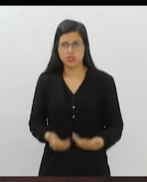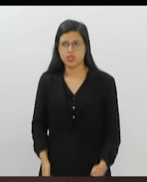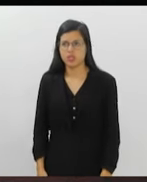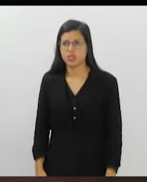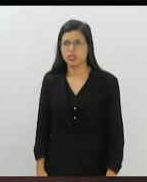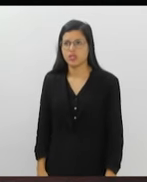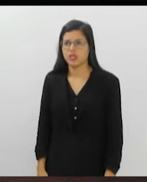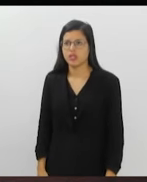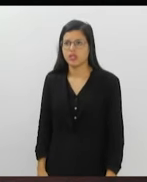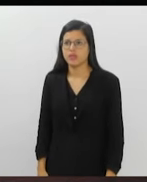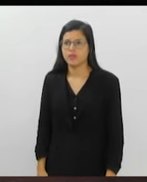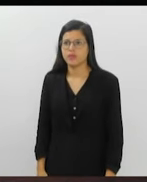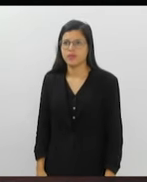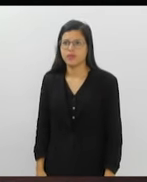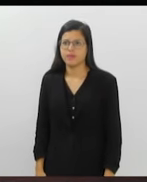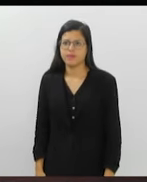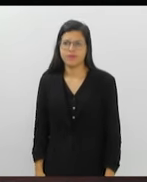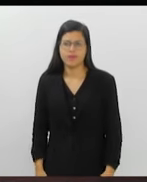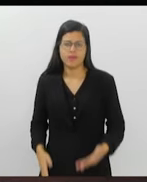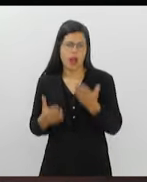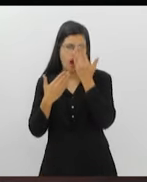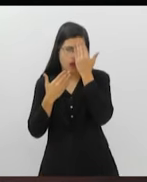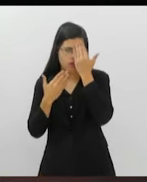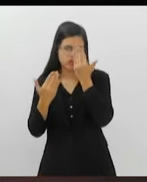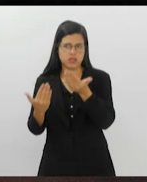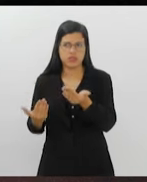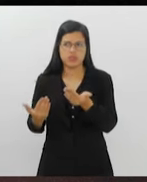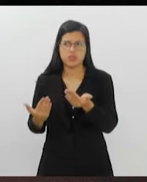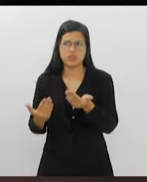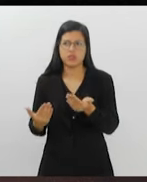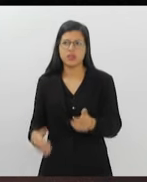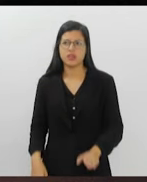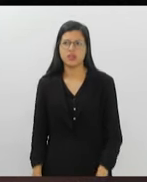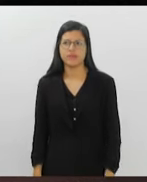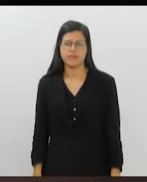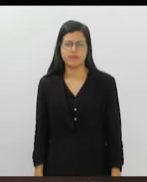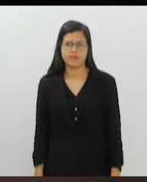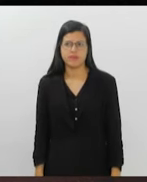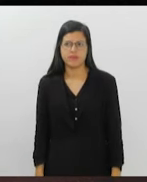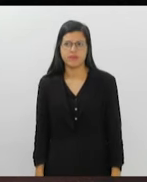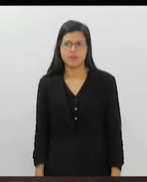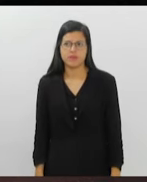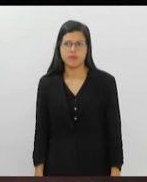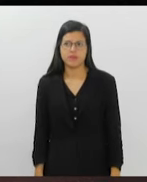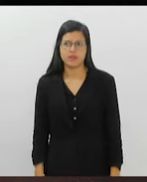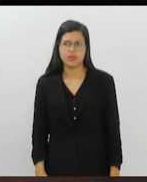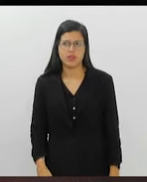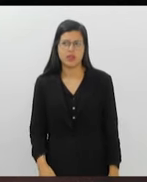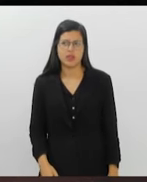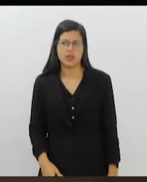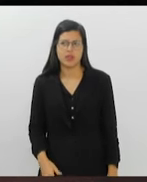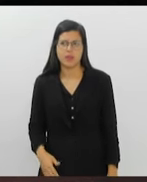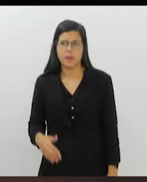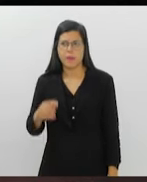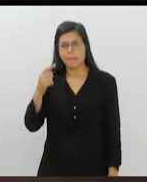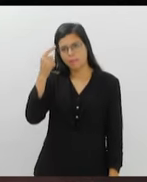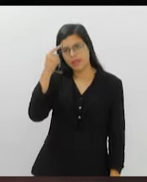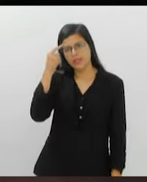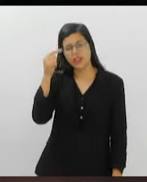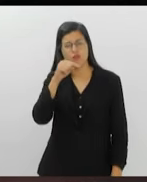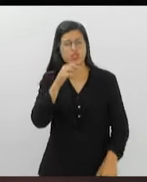agradeci a deferência à época e os disse: achei que Vossa Excelência estava de